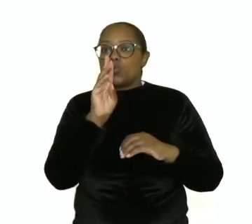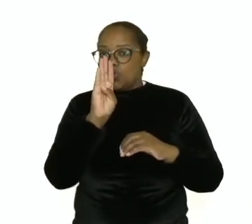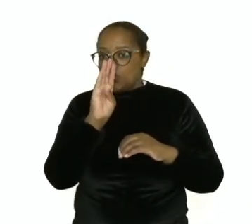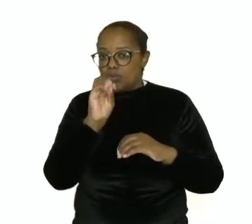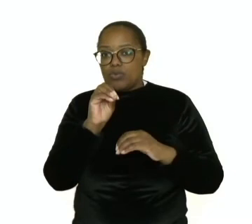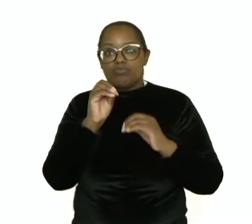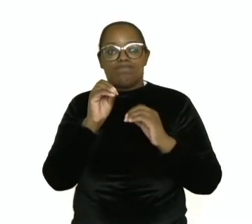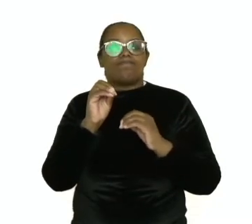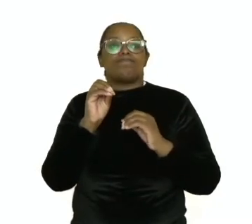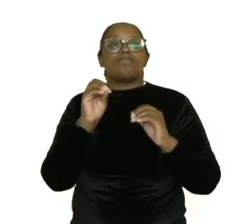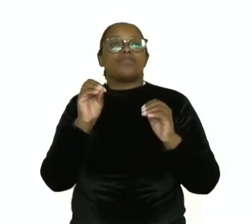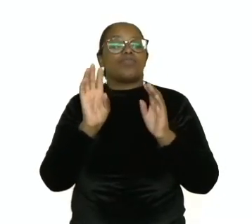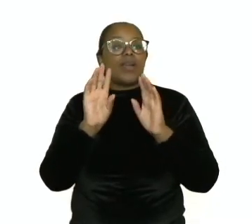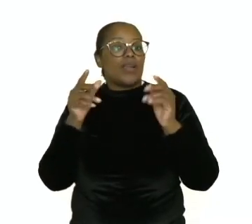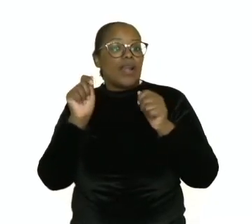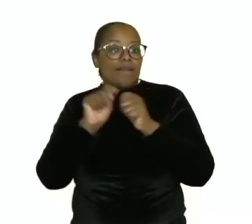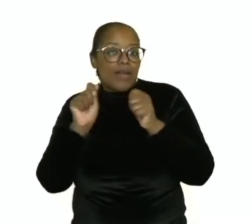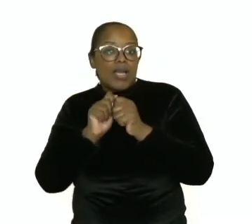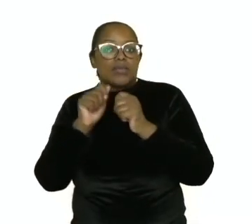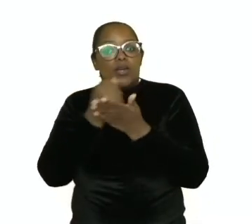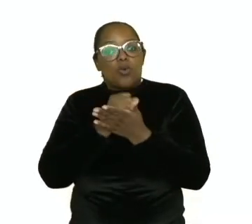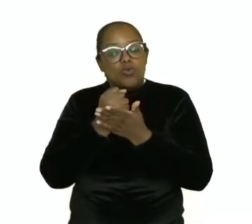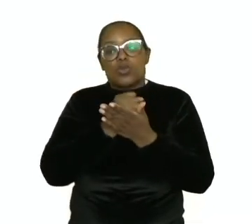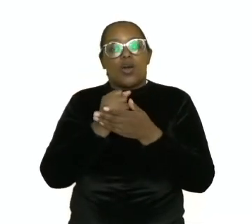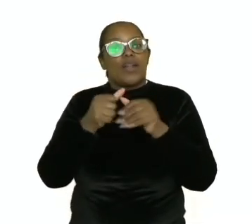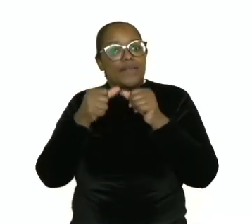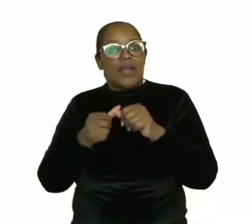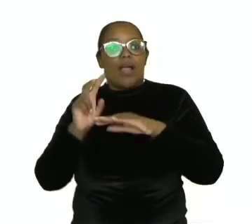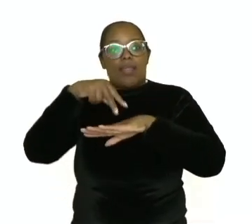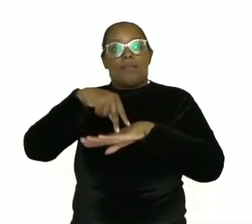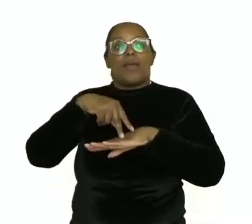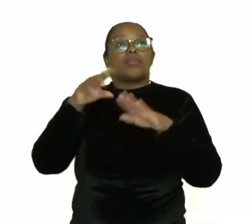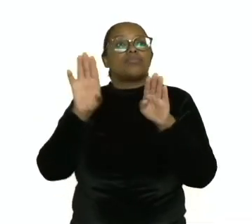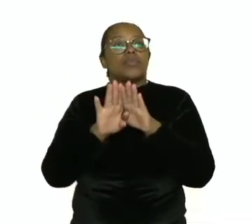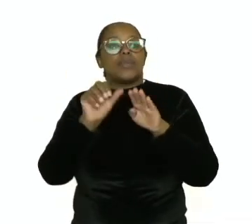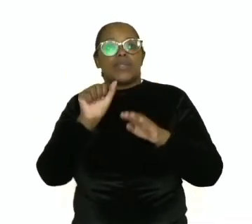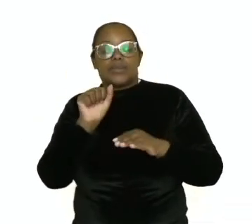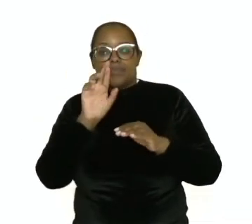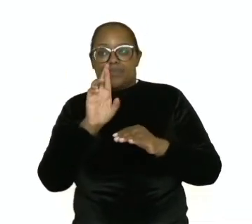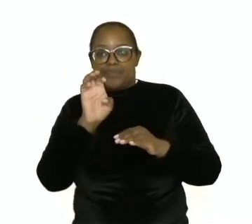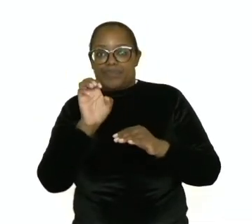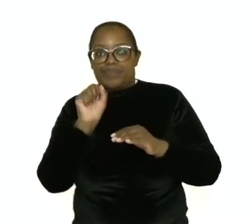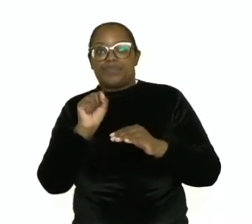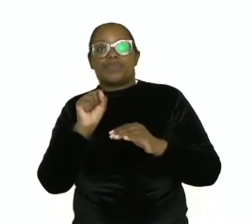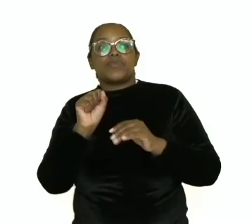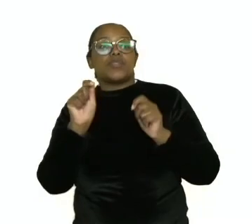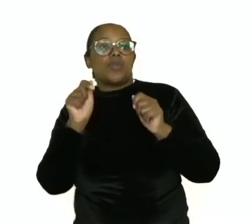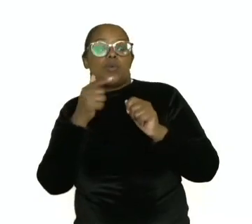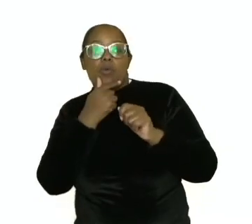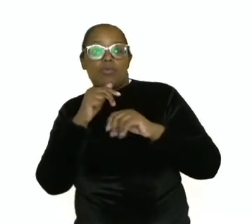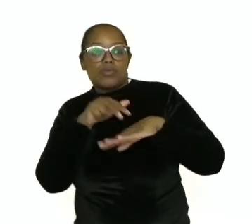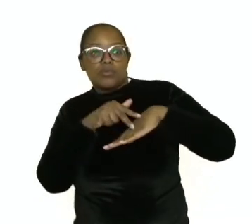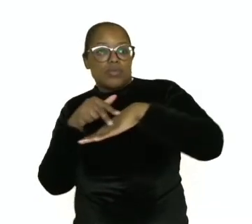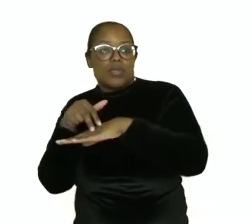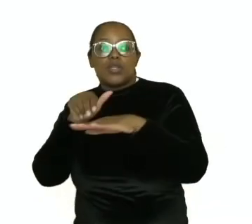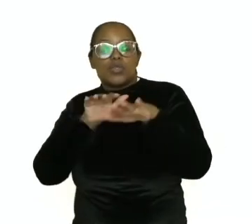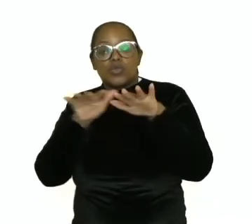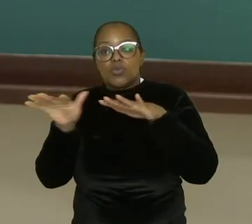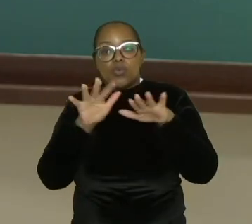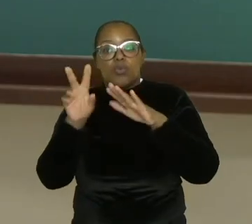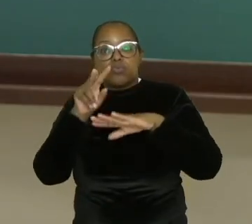onda para se manter em pé. O aéreo, movimento em que o surfista executa a manobra do ar com